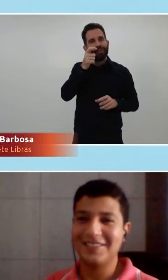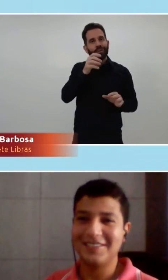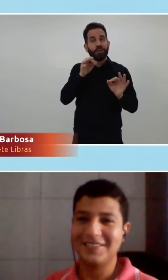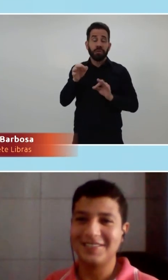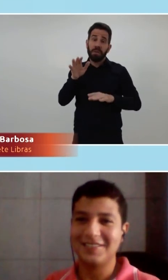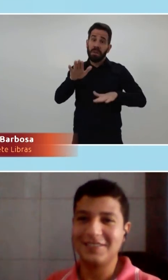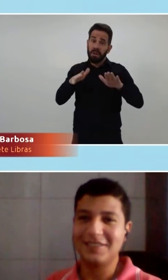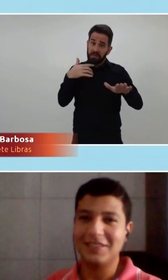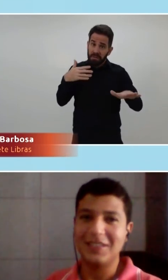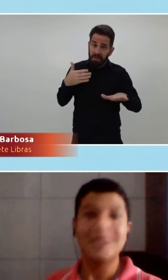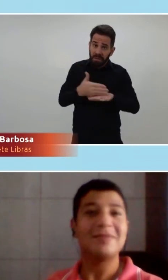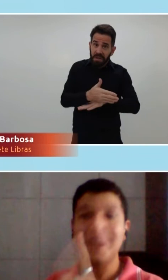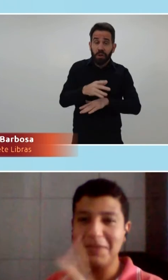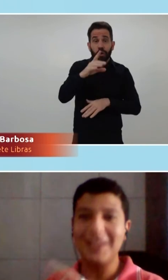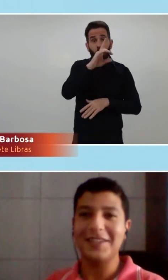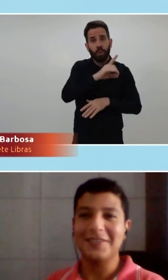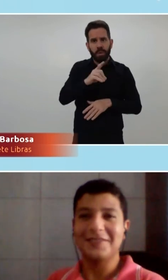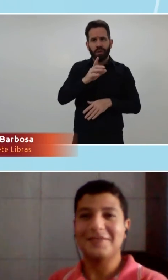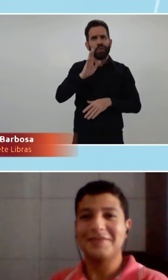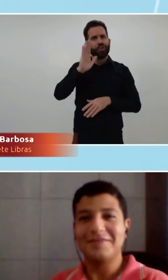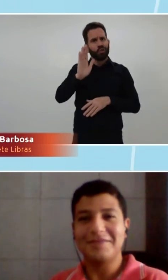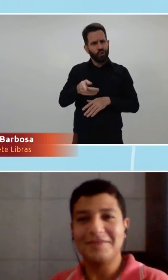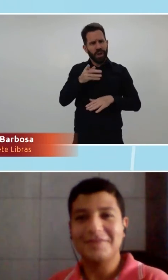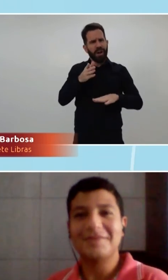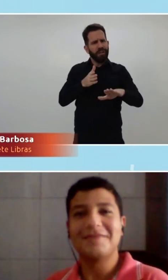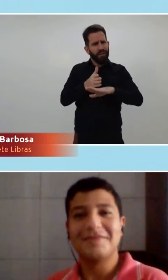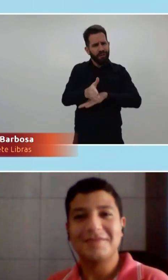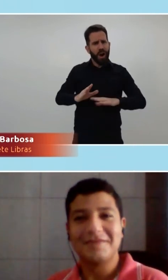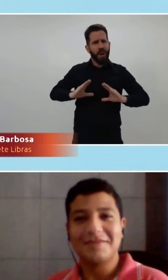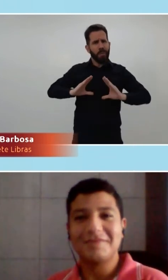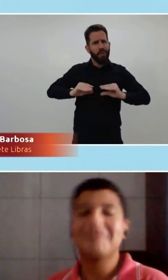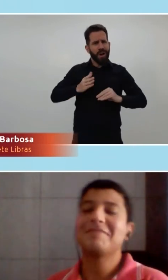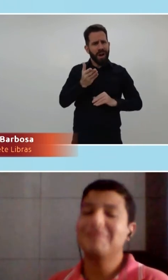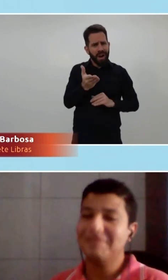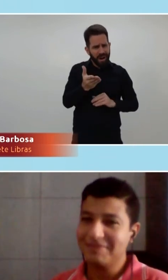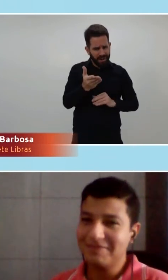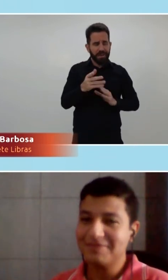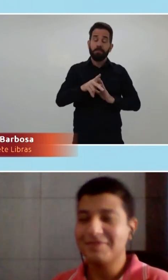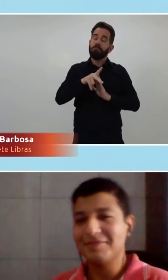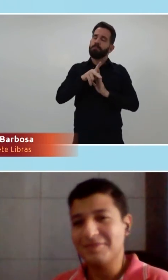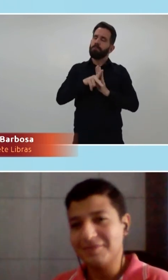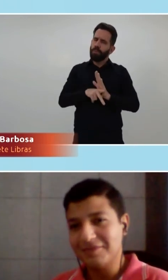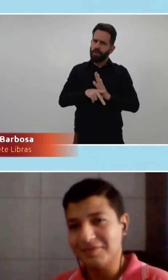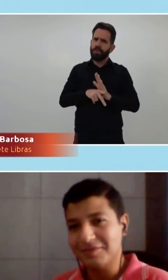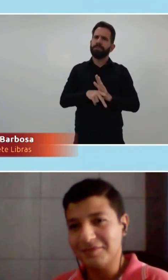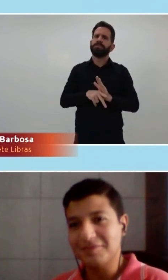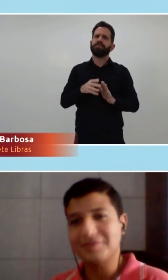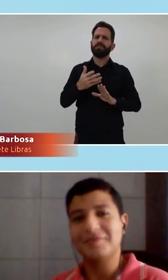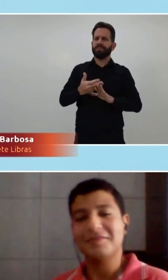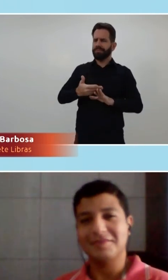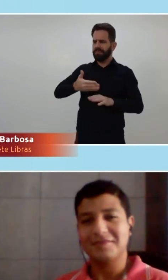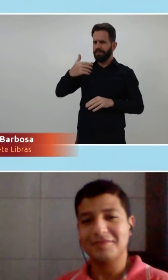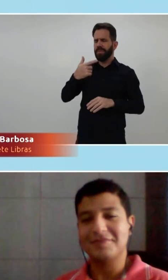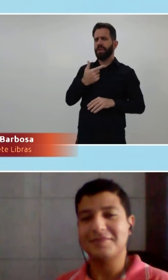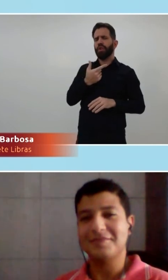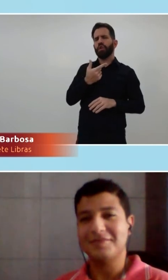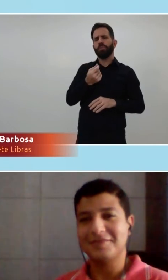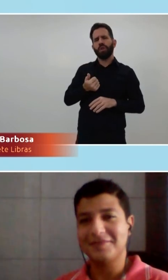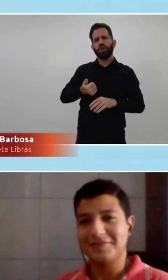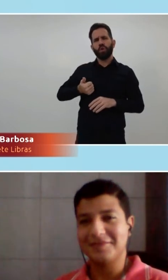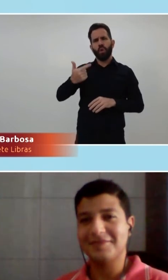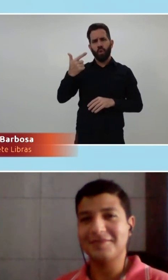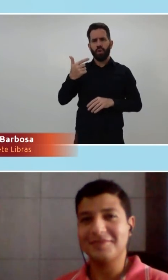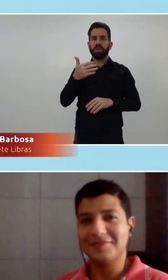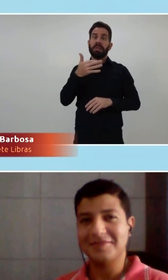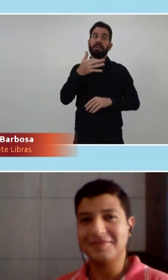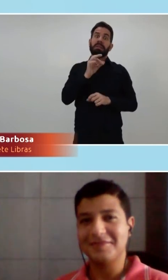Cine Almofada? É um projeto Também que... não. Olha, é uma boa, viu? É um projeto que existe desde 2012, então 10 anos, mas que